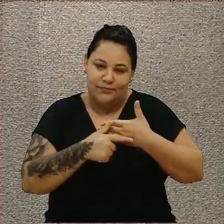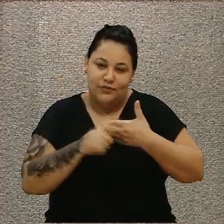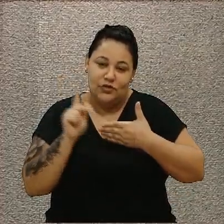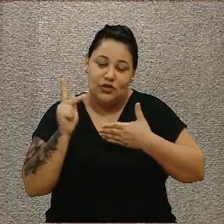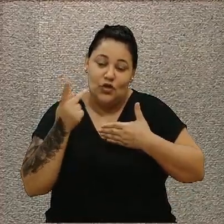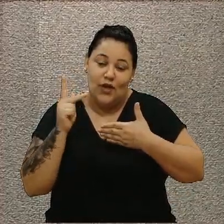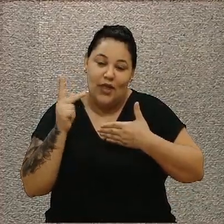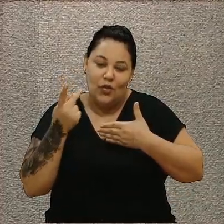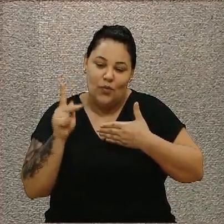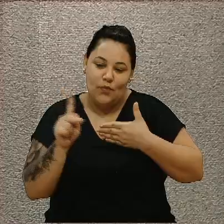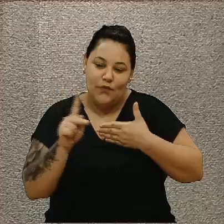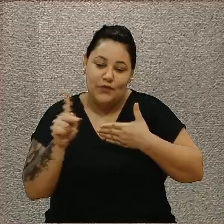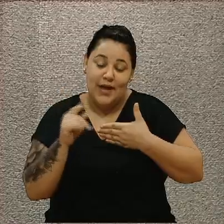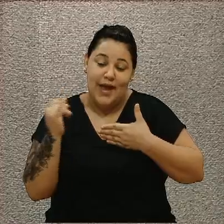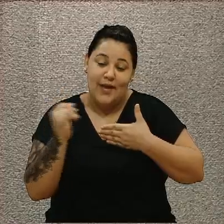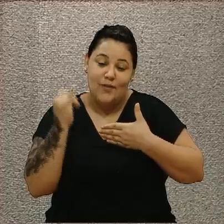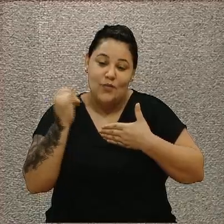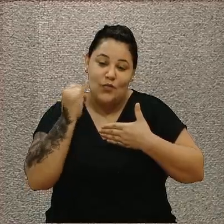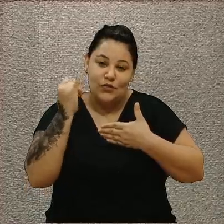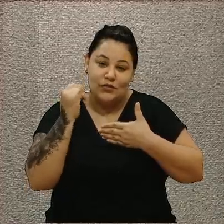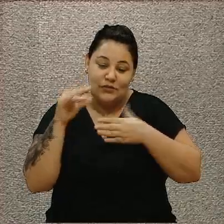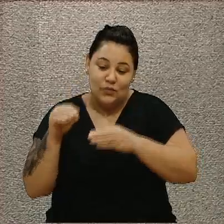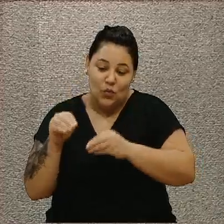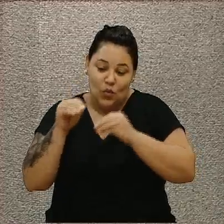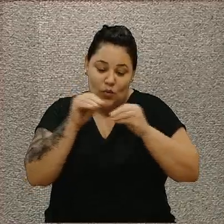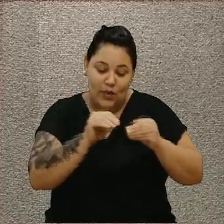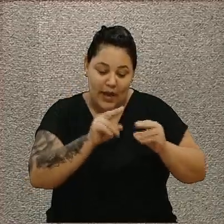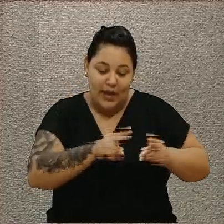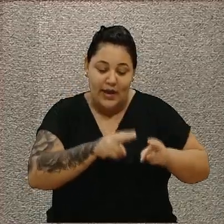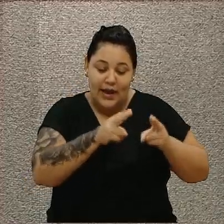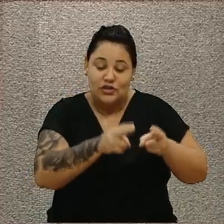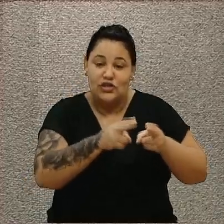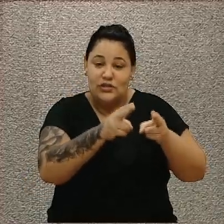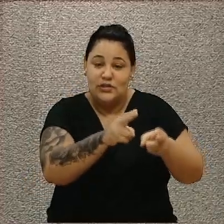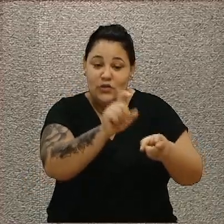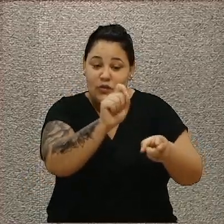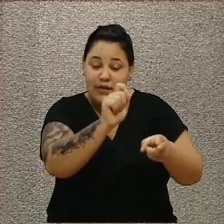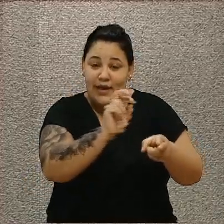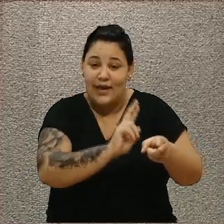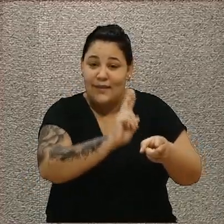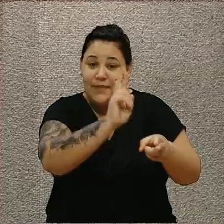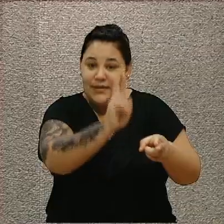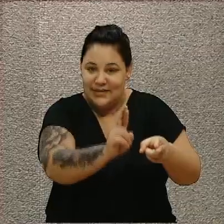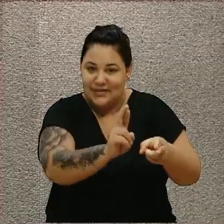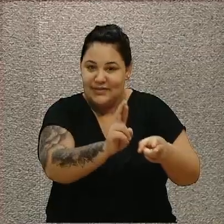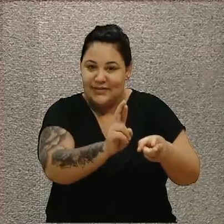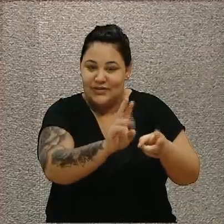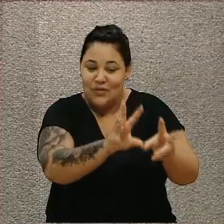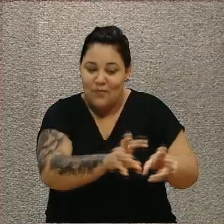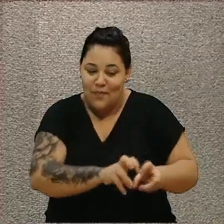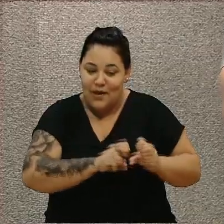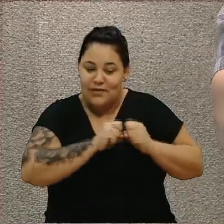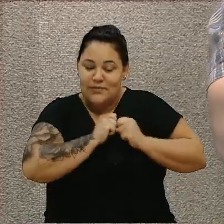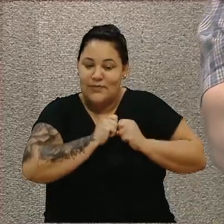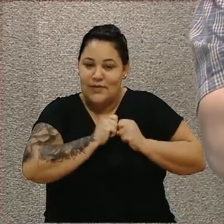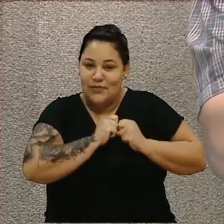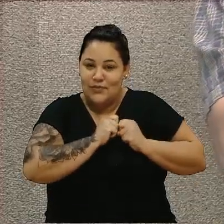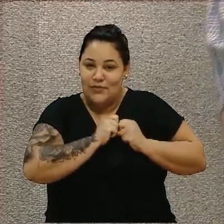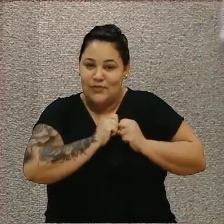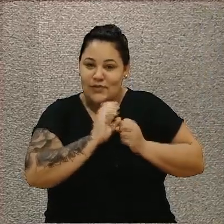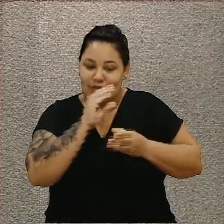se trazer esse trem para Caxias e o que ele representa do ponto de vista de pertencimento na nossa